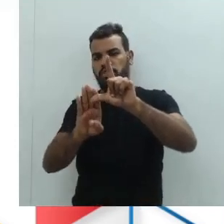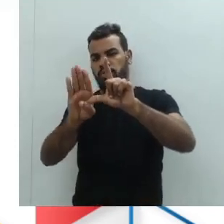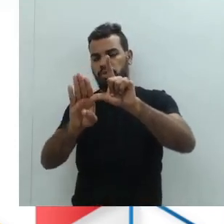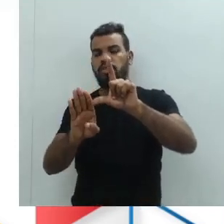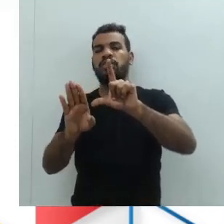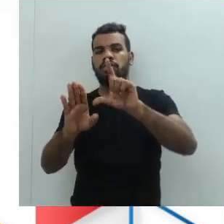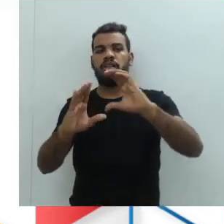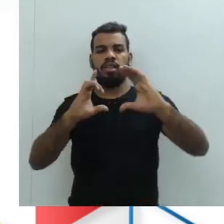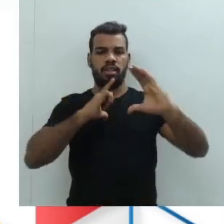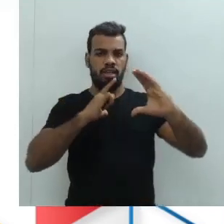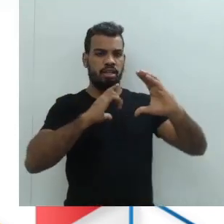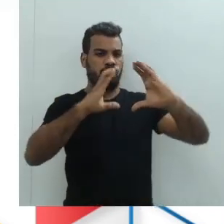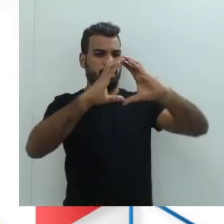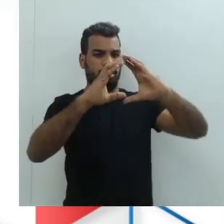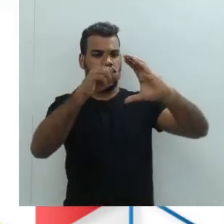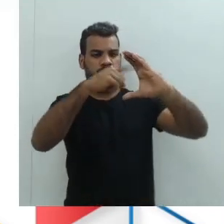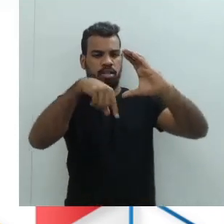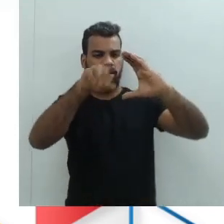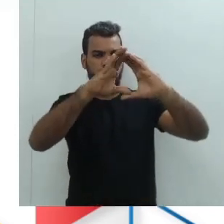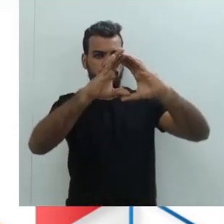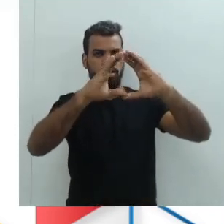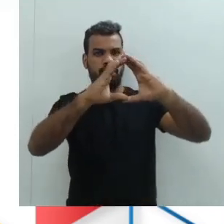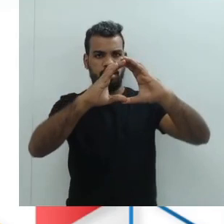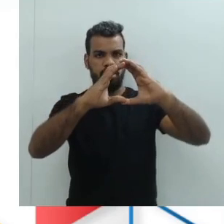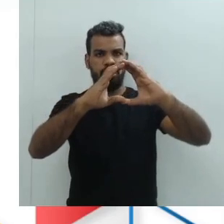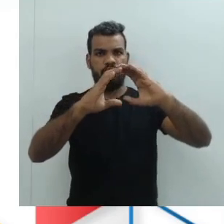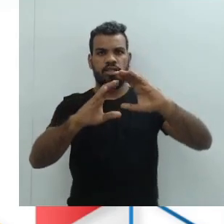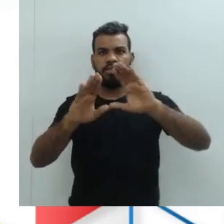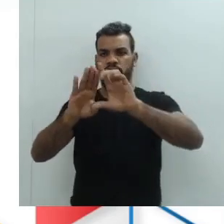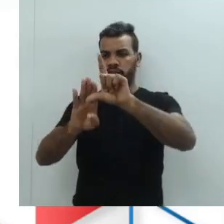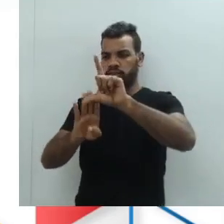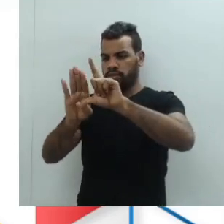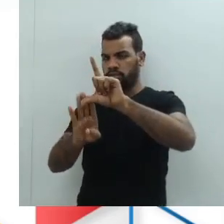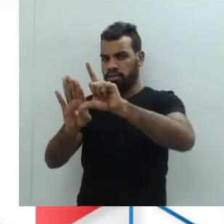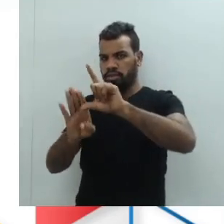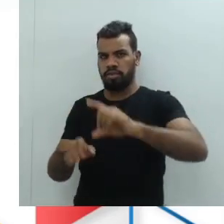forma circular, e o gráfico que a gente chama de gráfico de coluna.